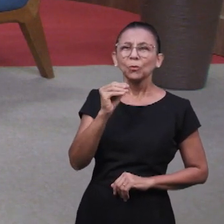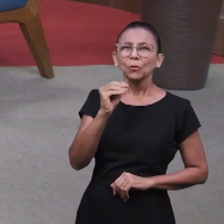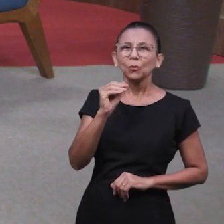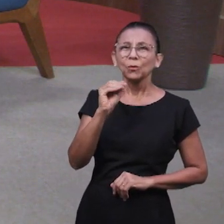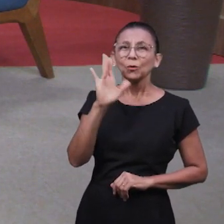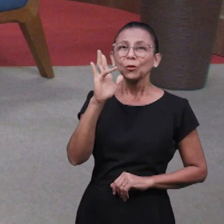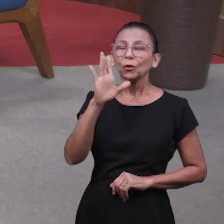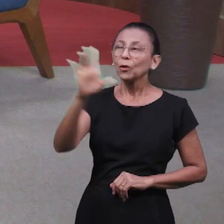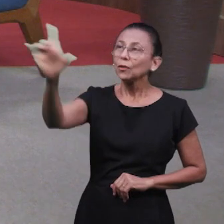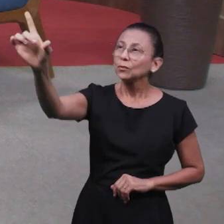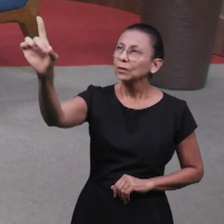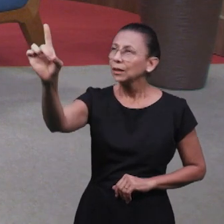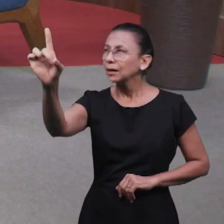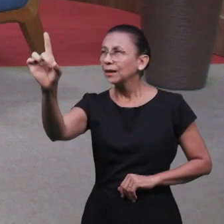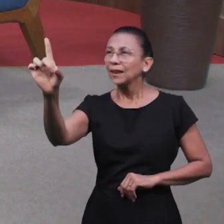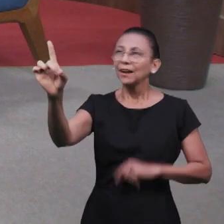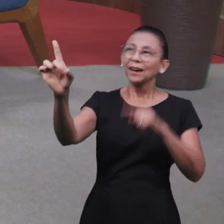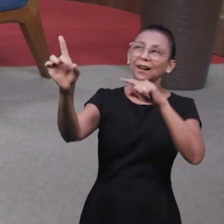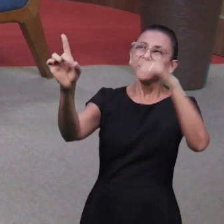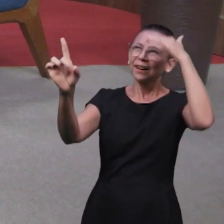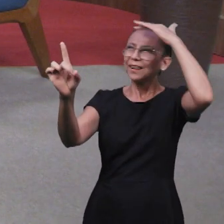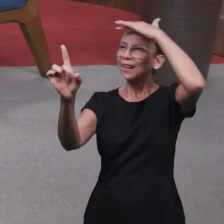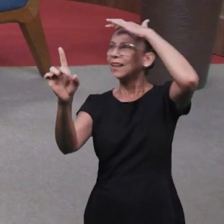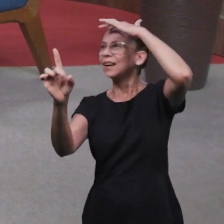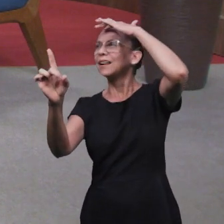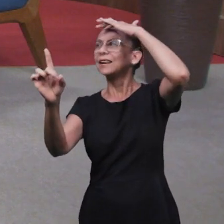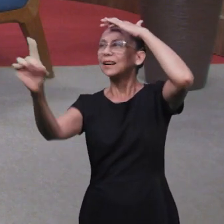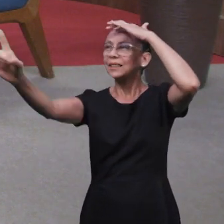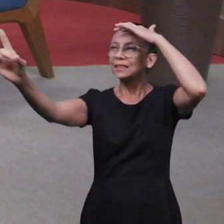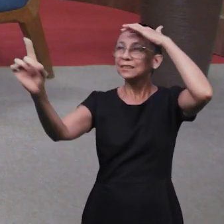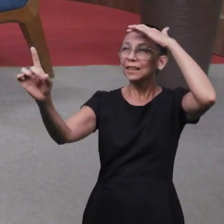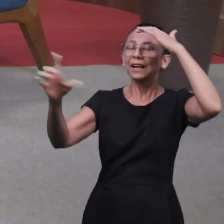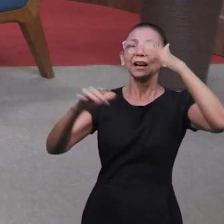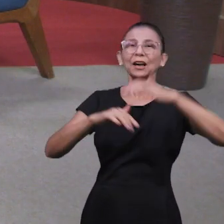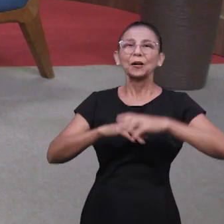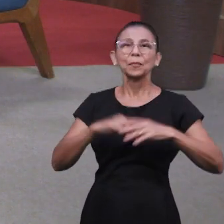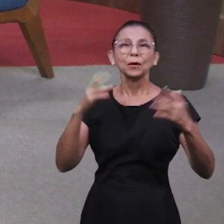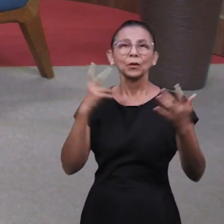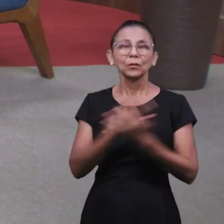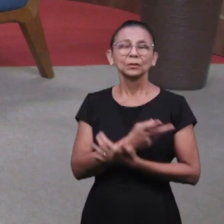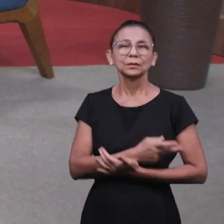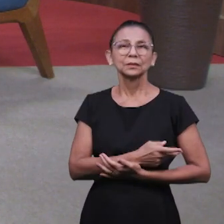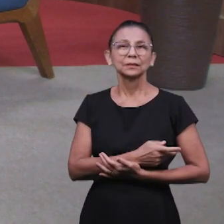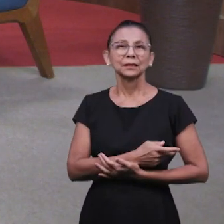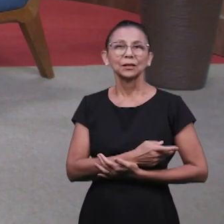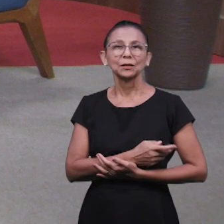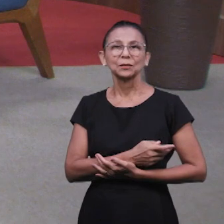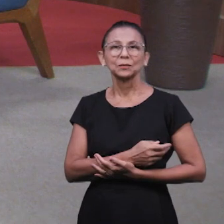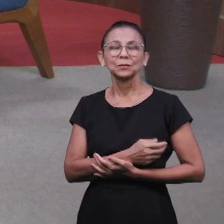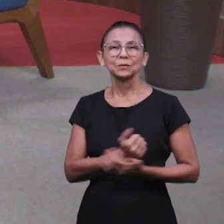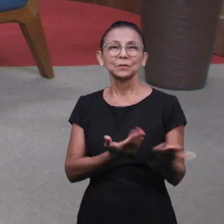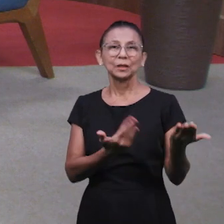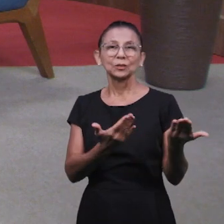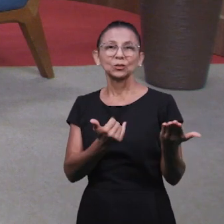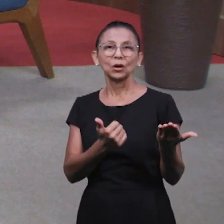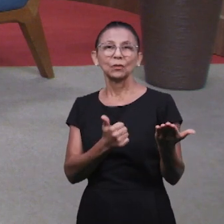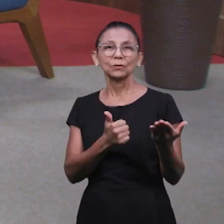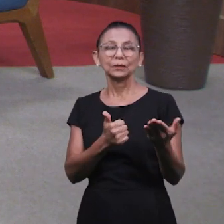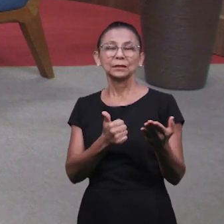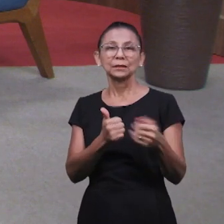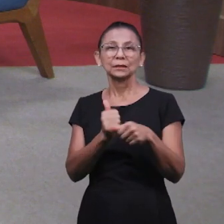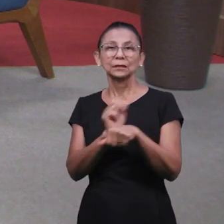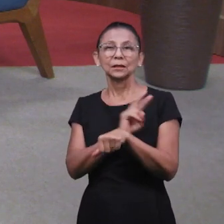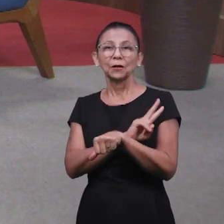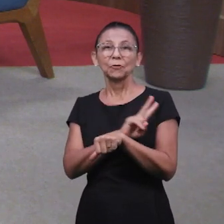chegando. A parábola diz que as virgens então despertaram